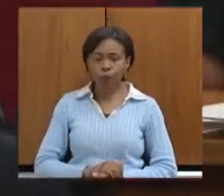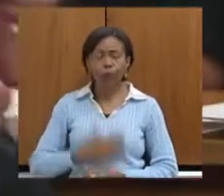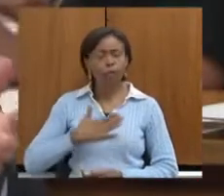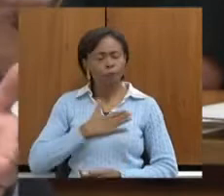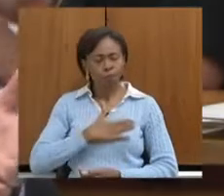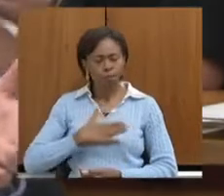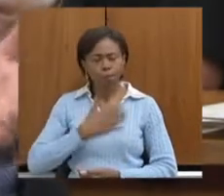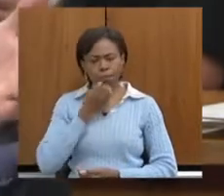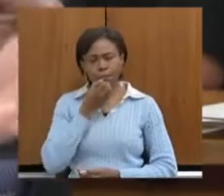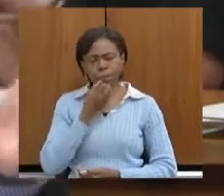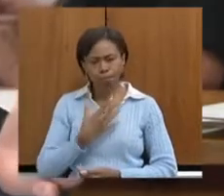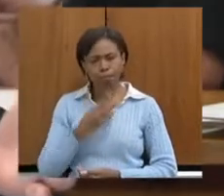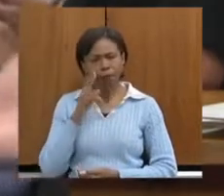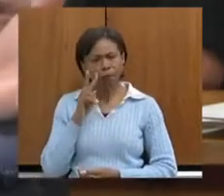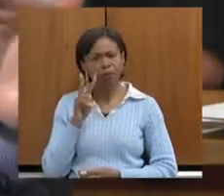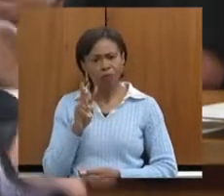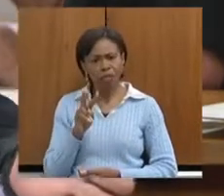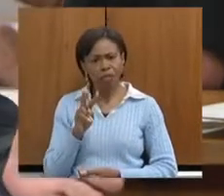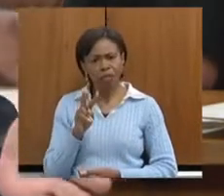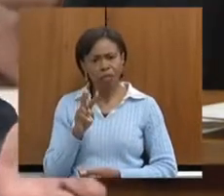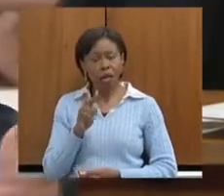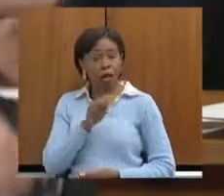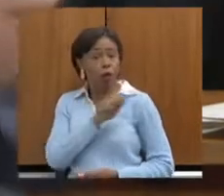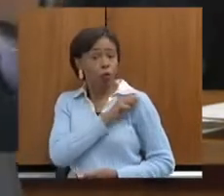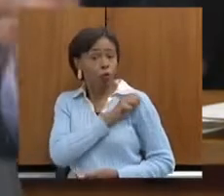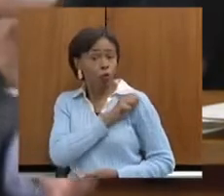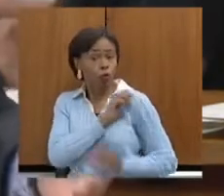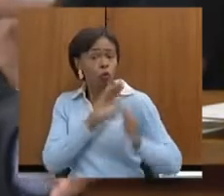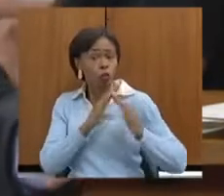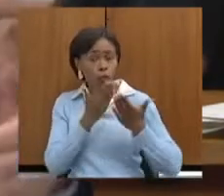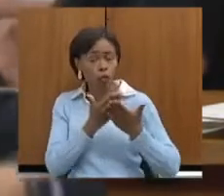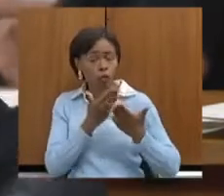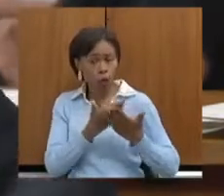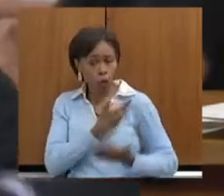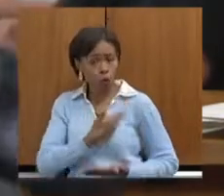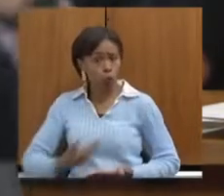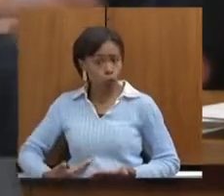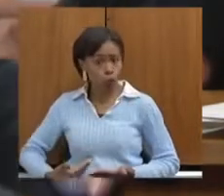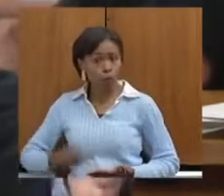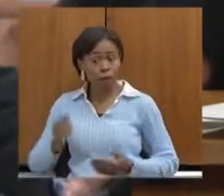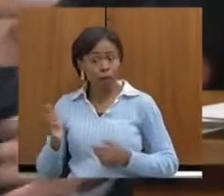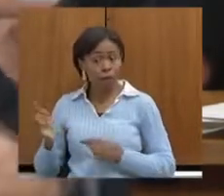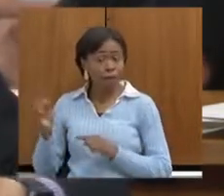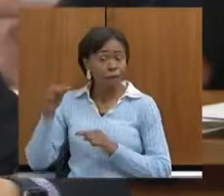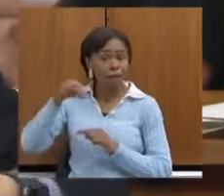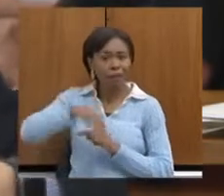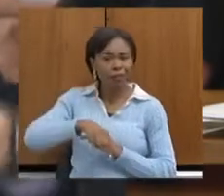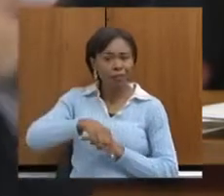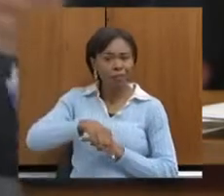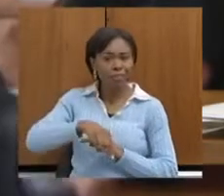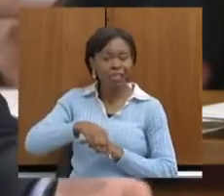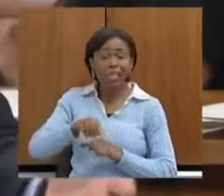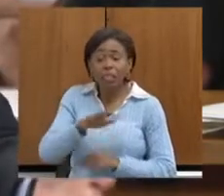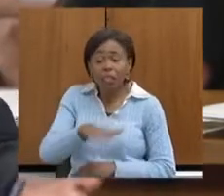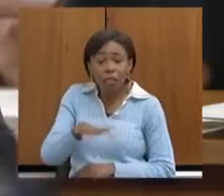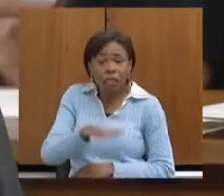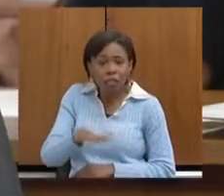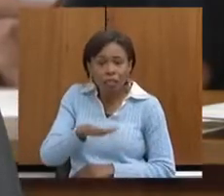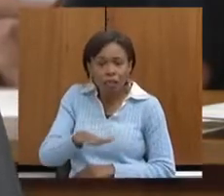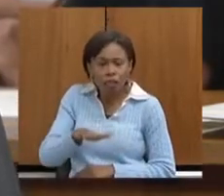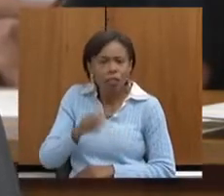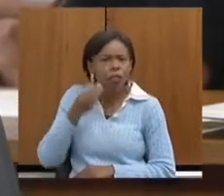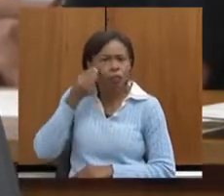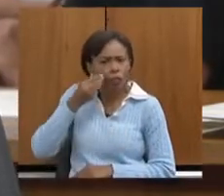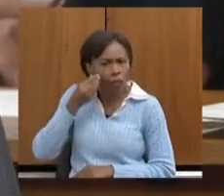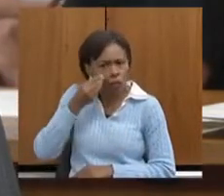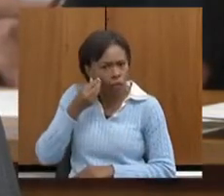poder ver alunos de uma escola pública vindo aqui desde a infância vivenciando a cidadania